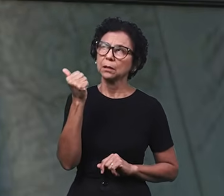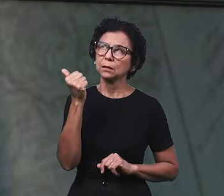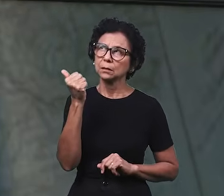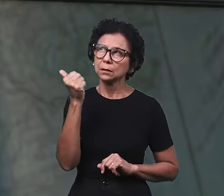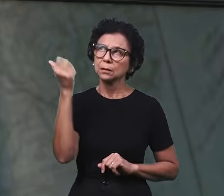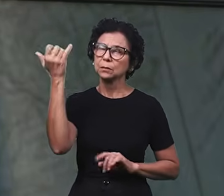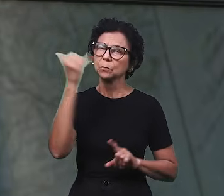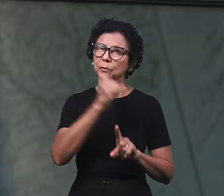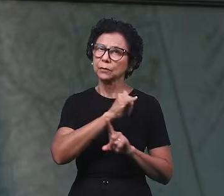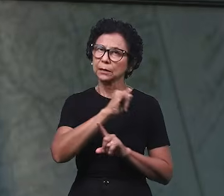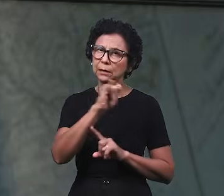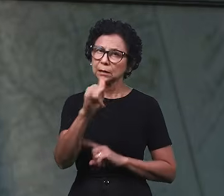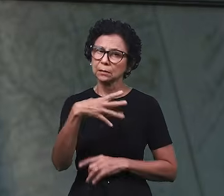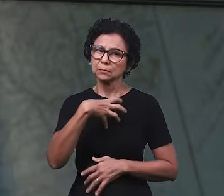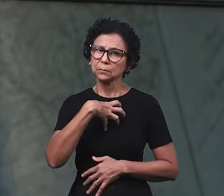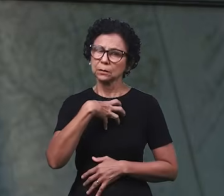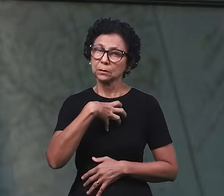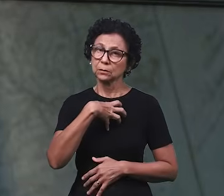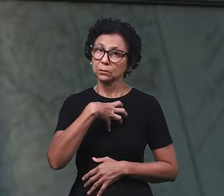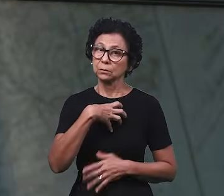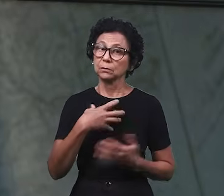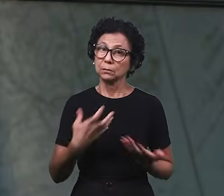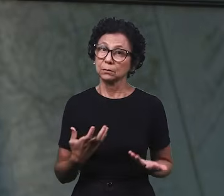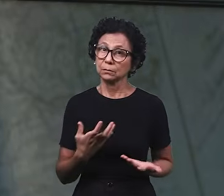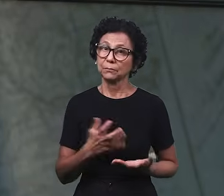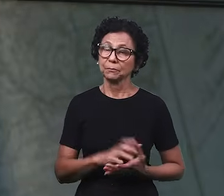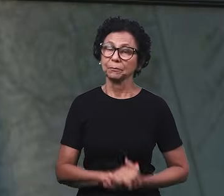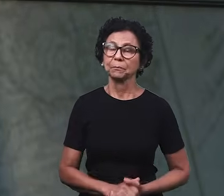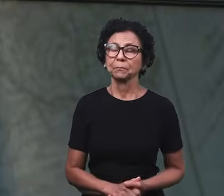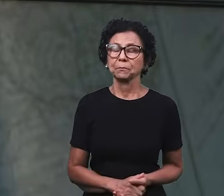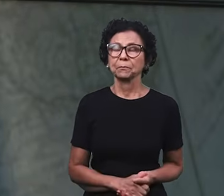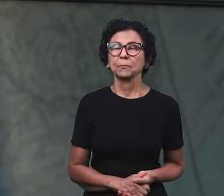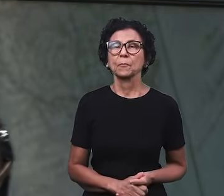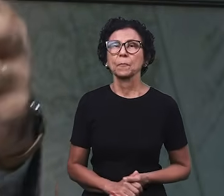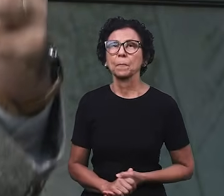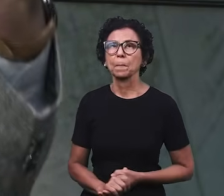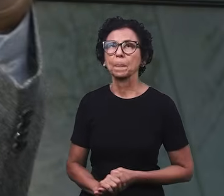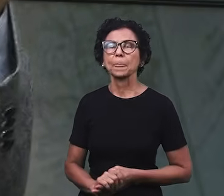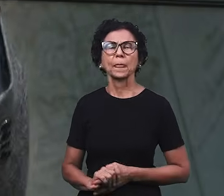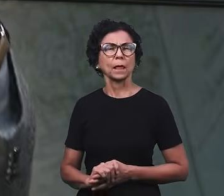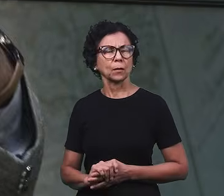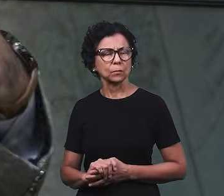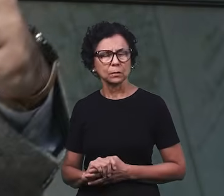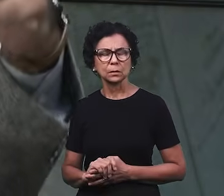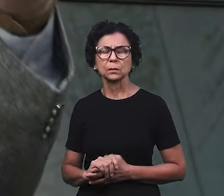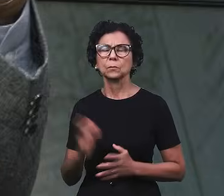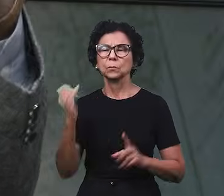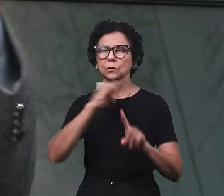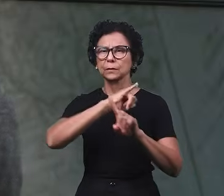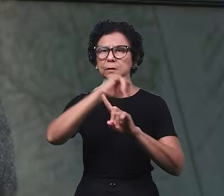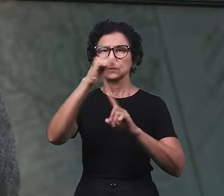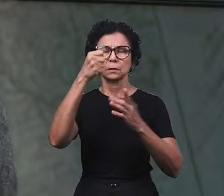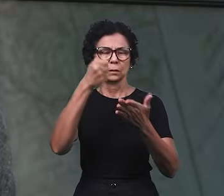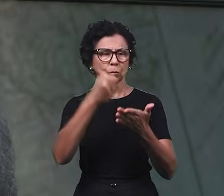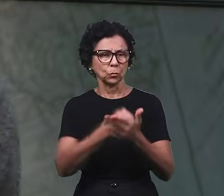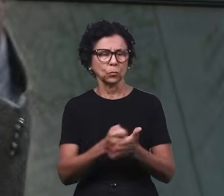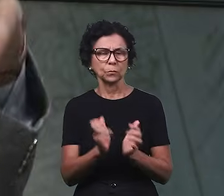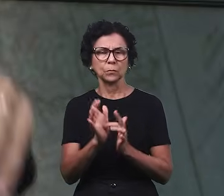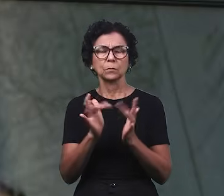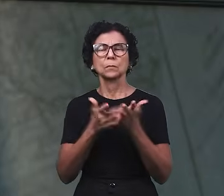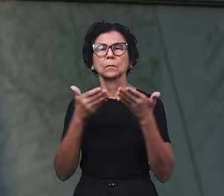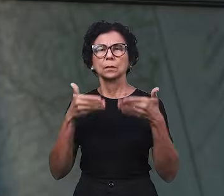no coração. Não é? Então aqui nós vemos essa responsabilidade, não é? Então, um evento acontece, a profecia